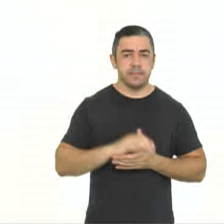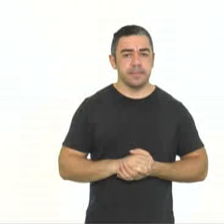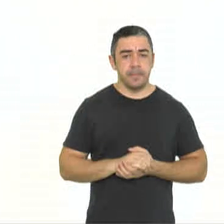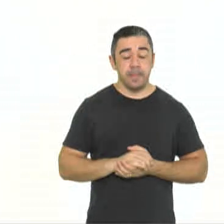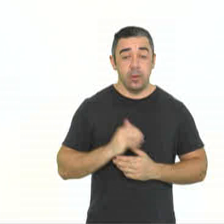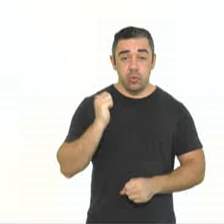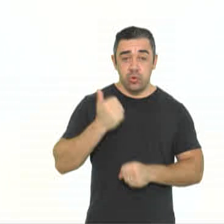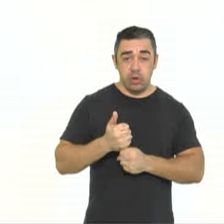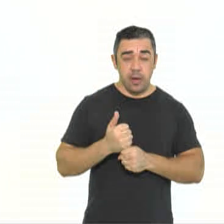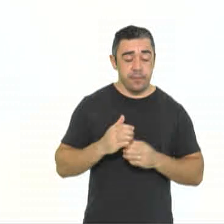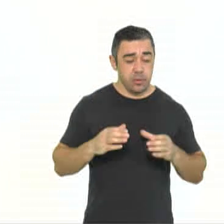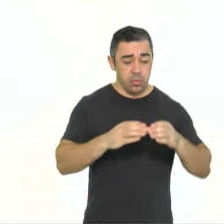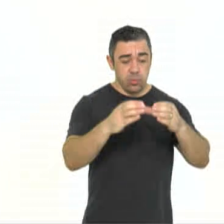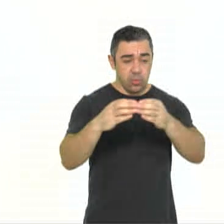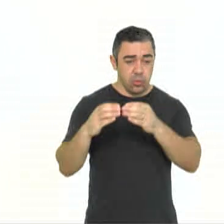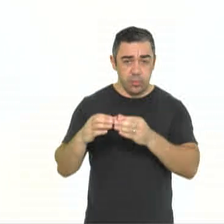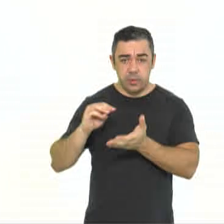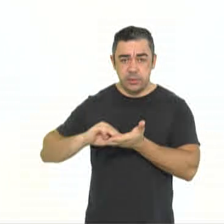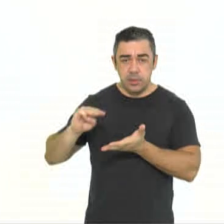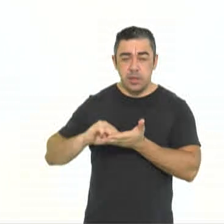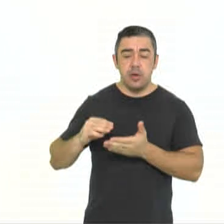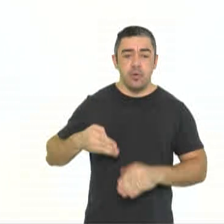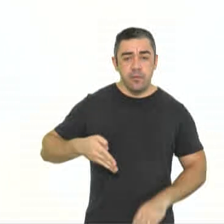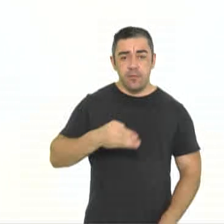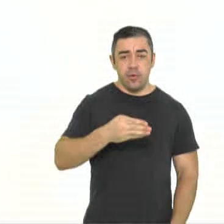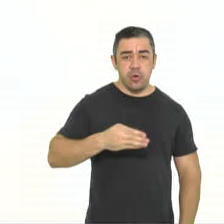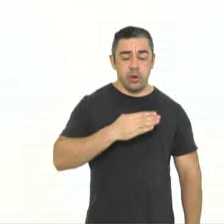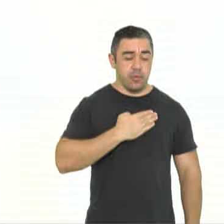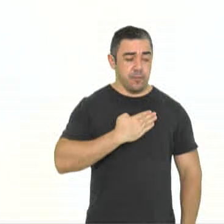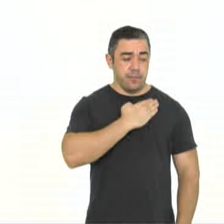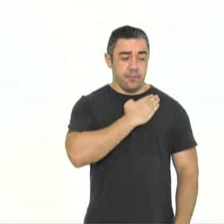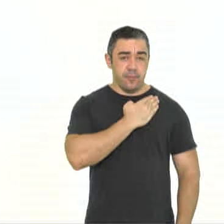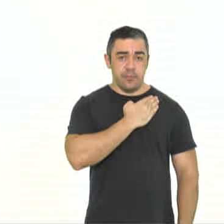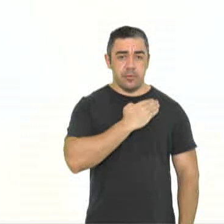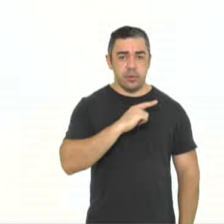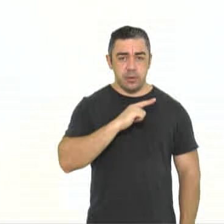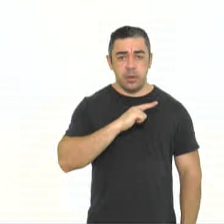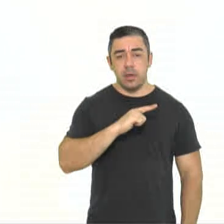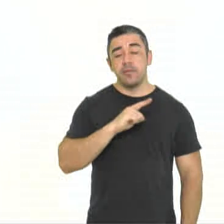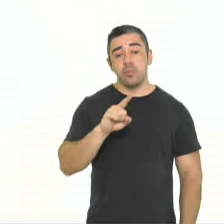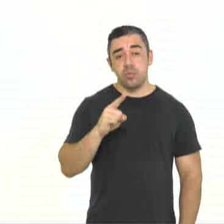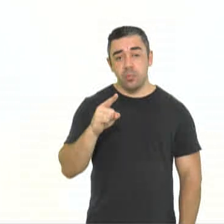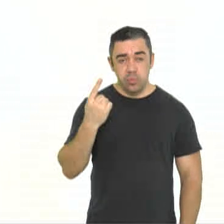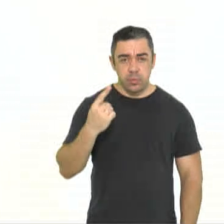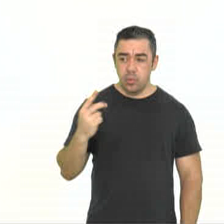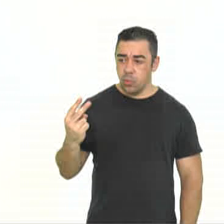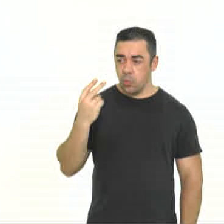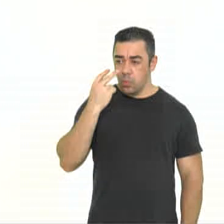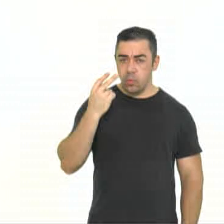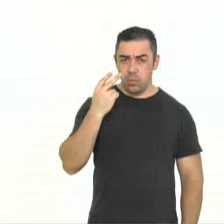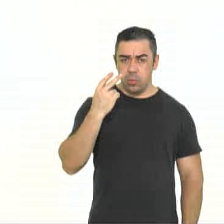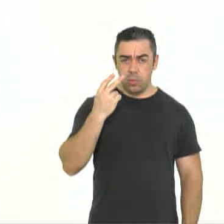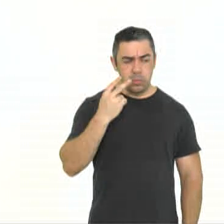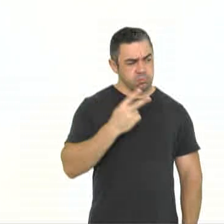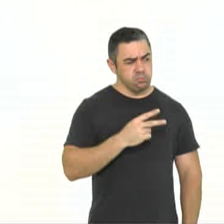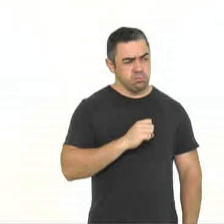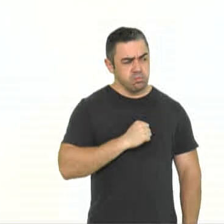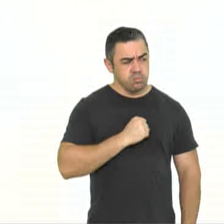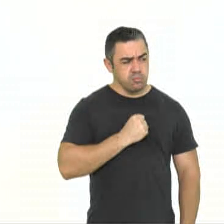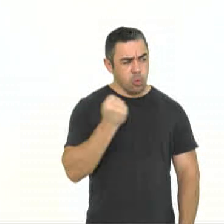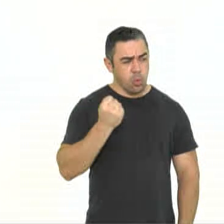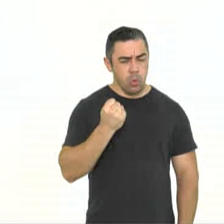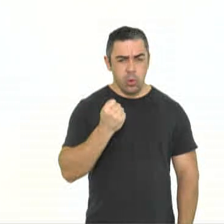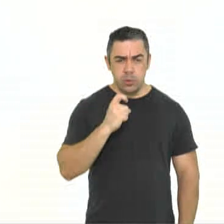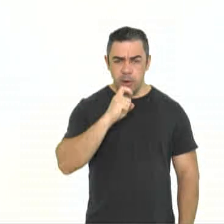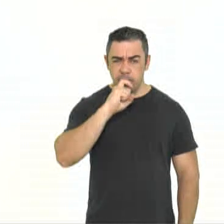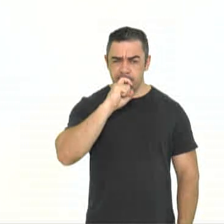chefes de seção levaram-me aos oficiais e amanuenses, e houve um destes que me olhou mais com ódio do que com inveja